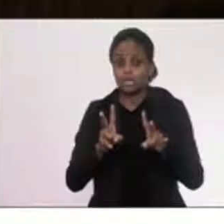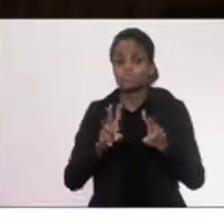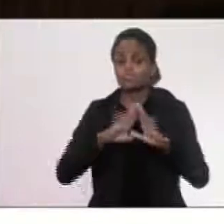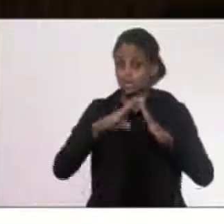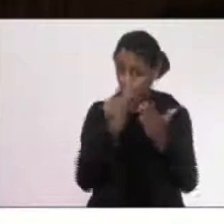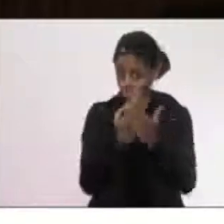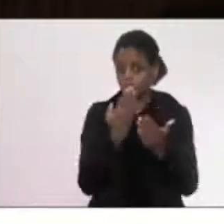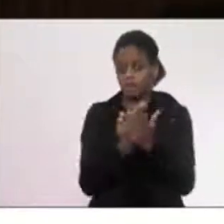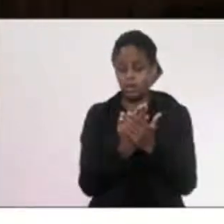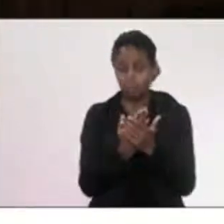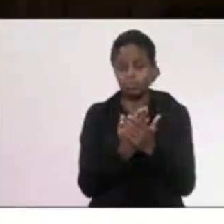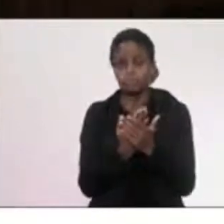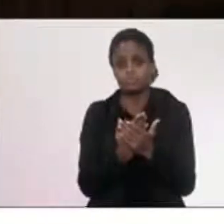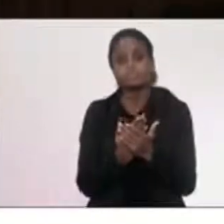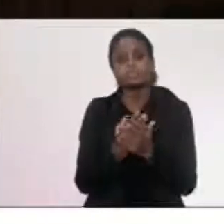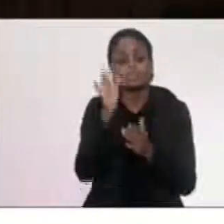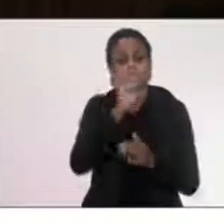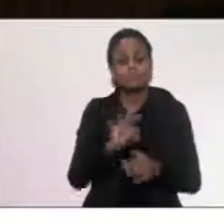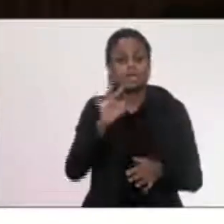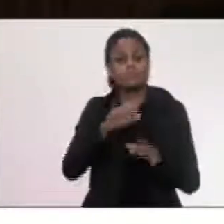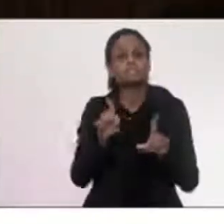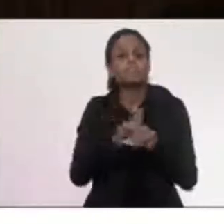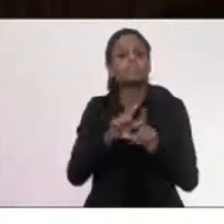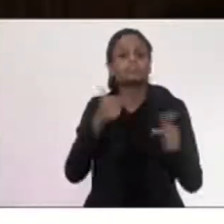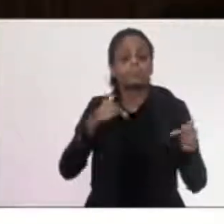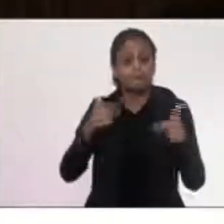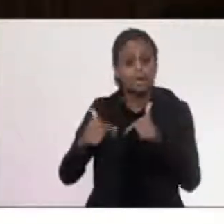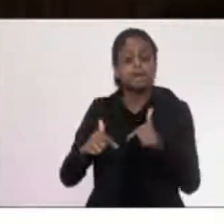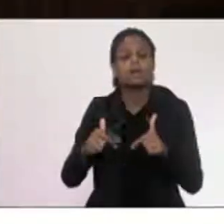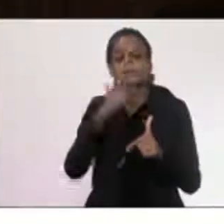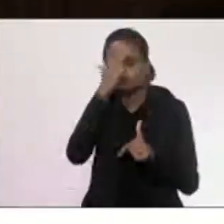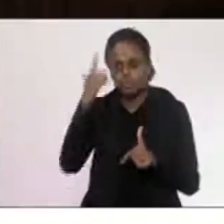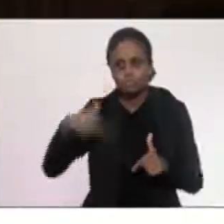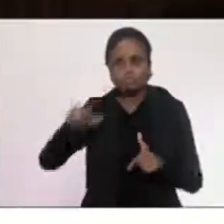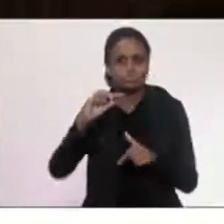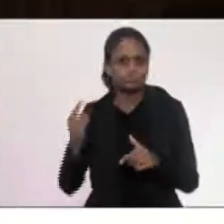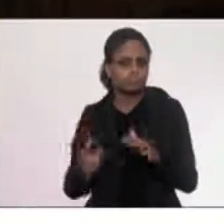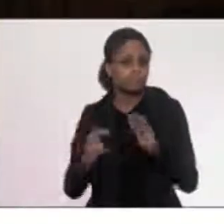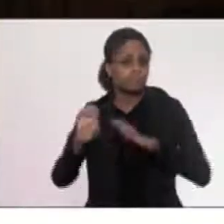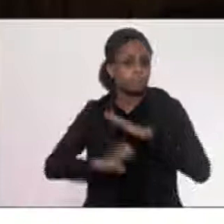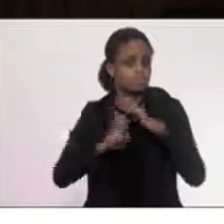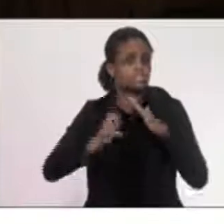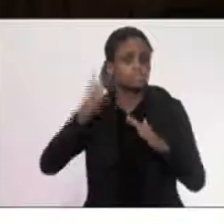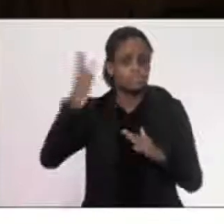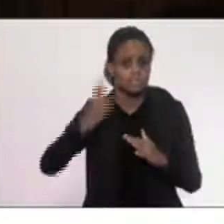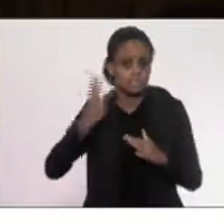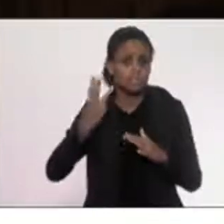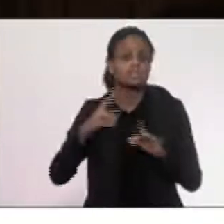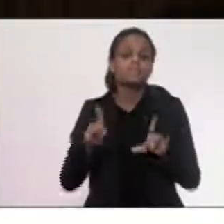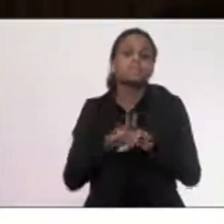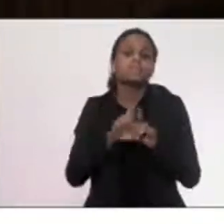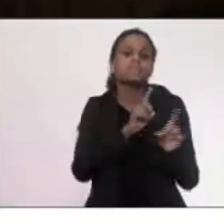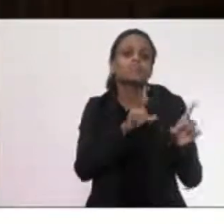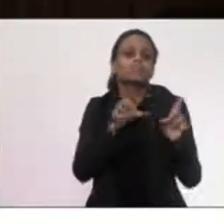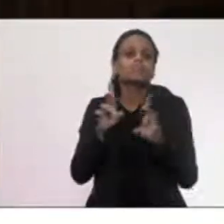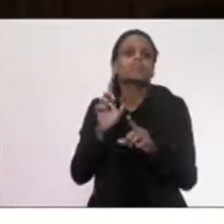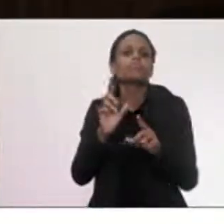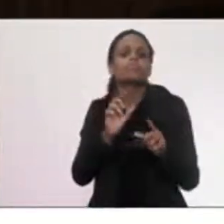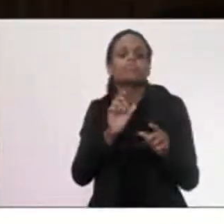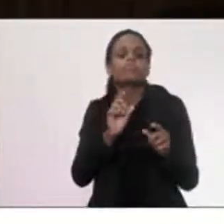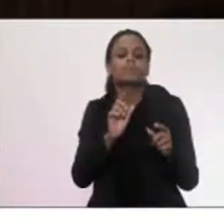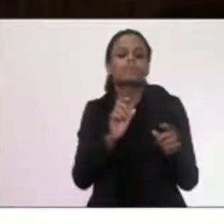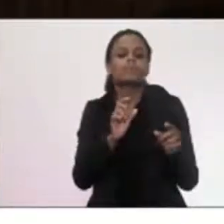dos jovens, quanto também o emprego dos prestadores de serviços e terceirizados, o comércio e serviço em todas as